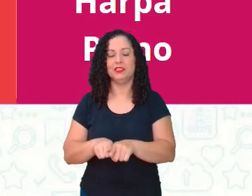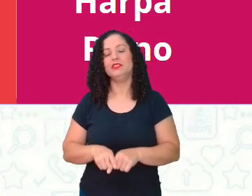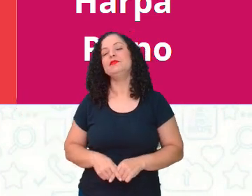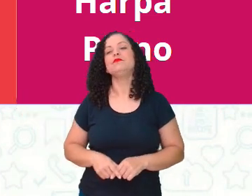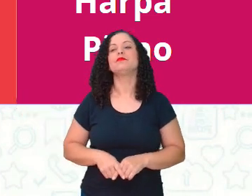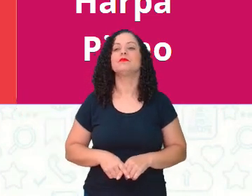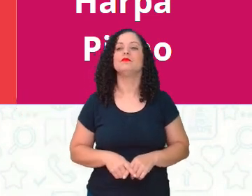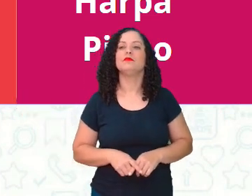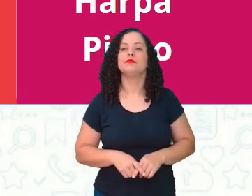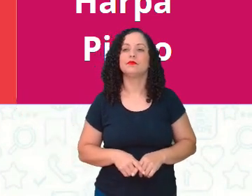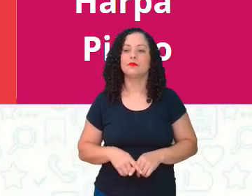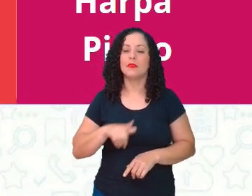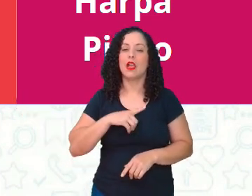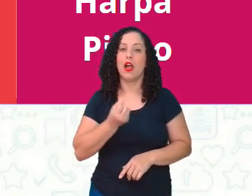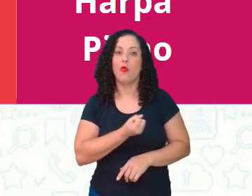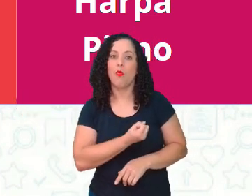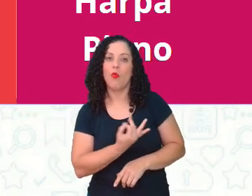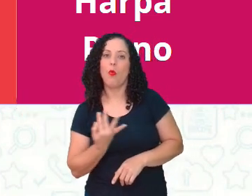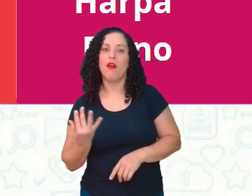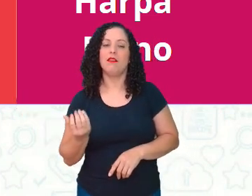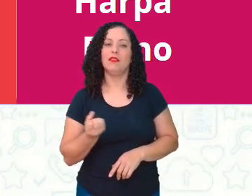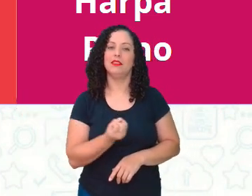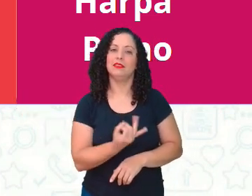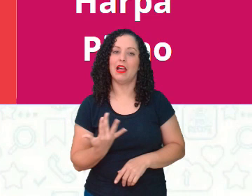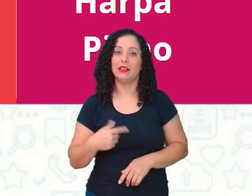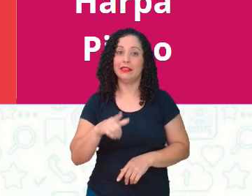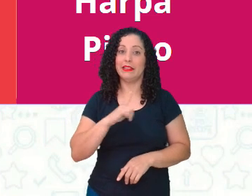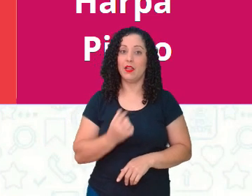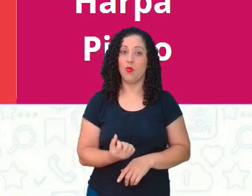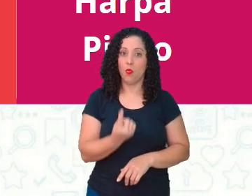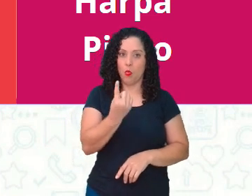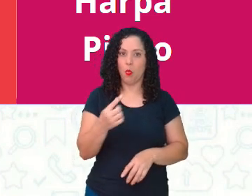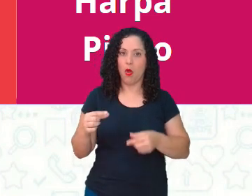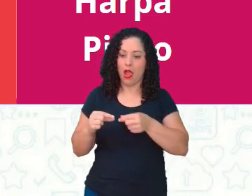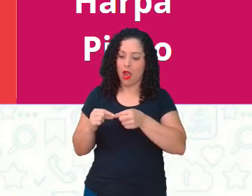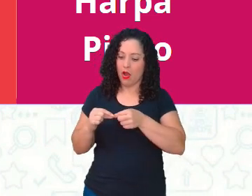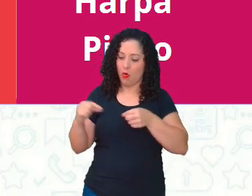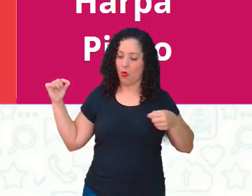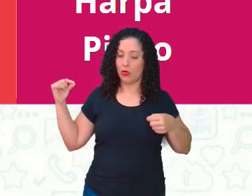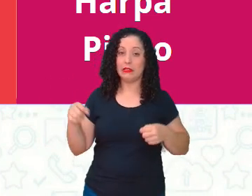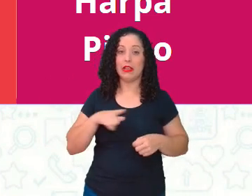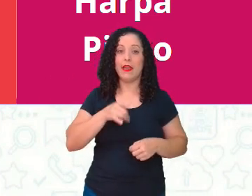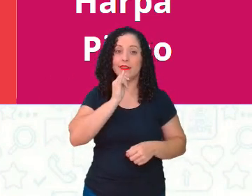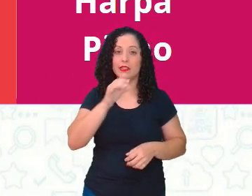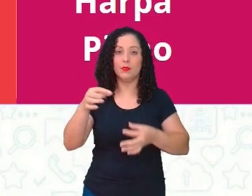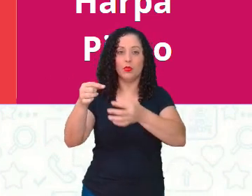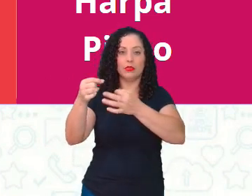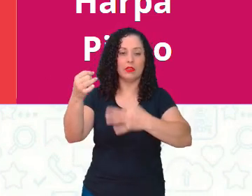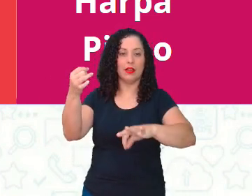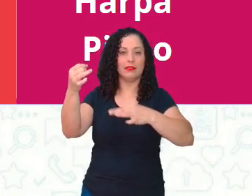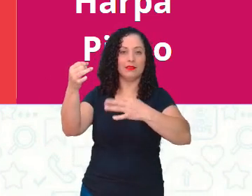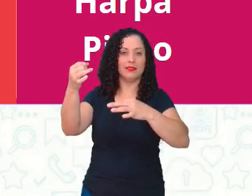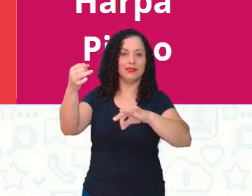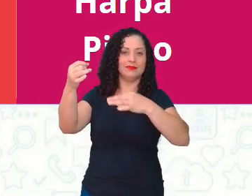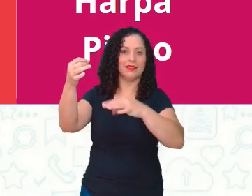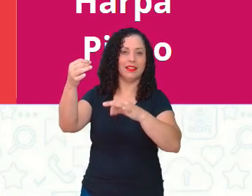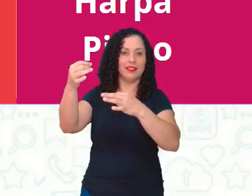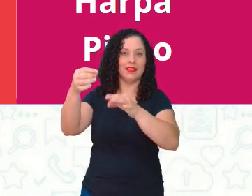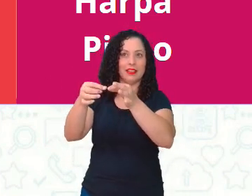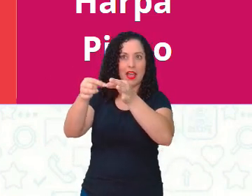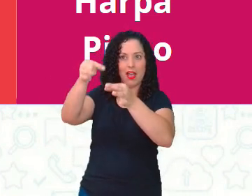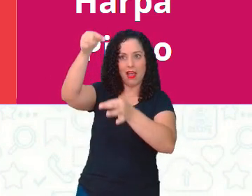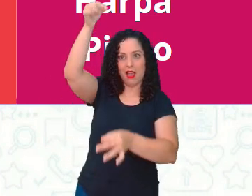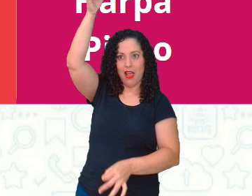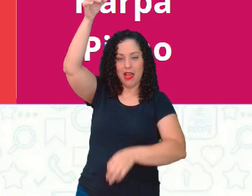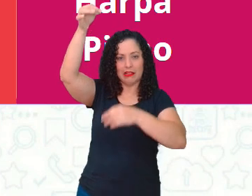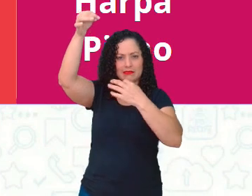né, os instrumentos de corda eles podem ter uma corda, é o caso do berimbau, que na verdade a corda do